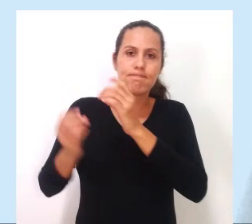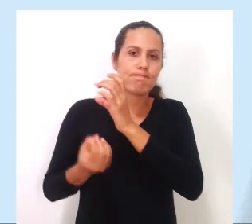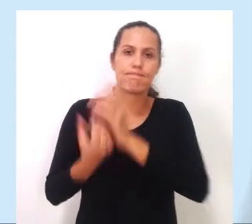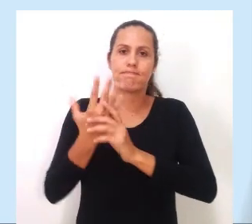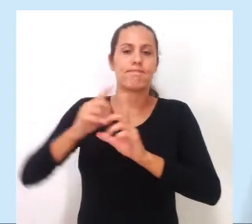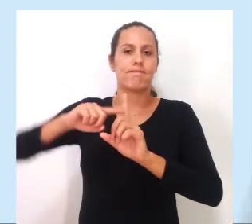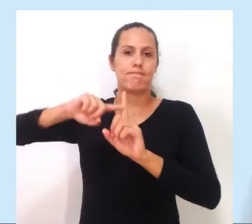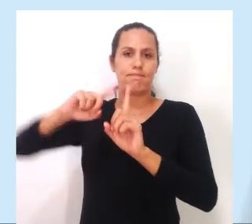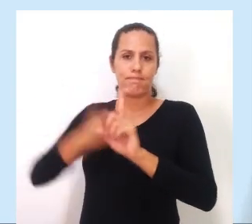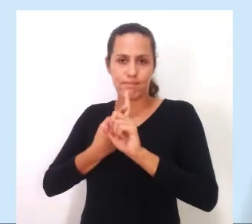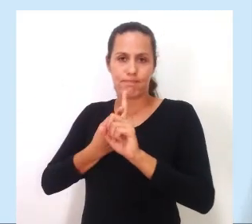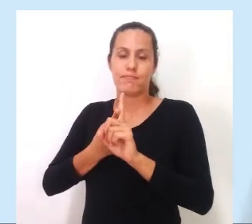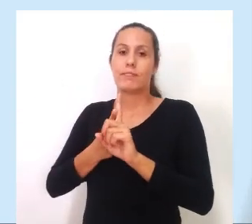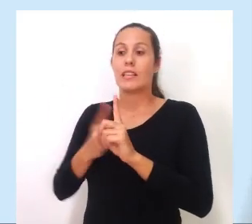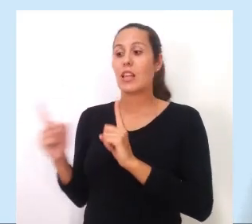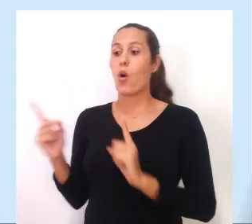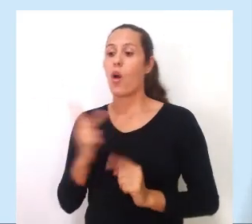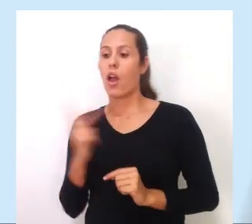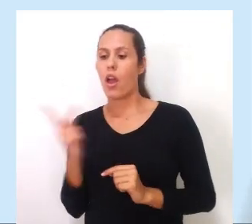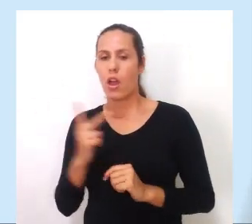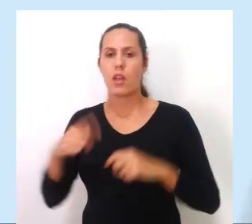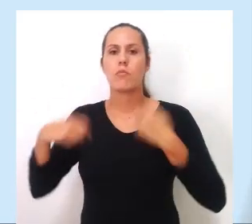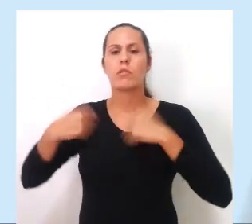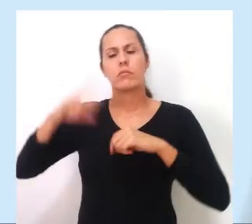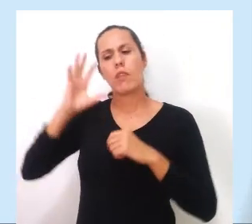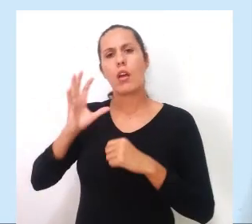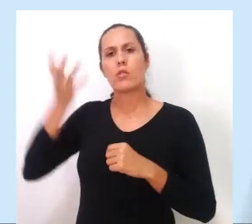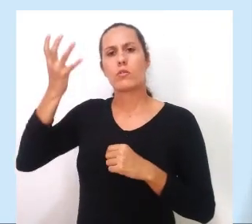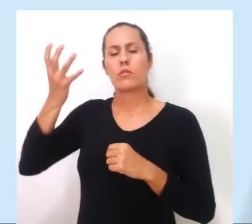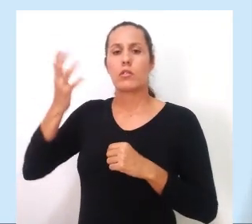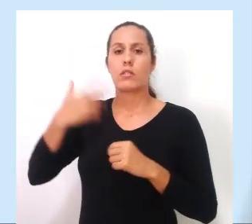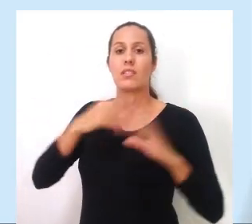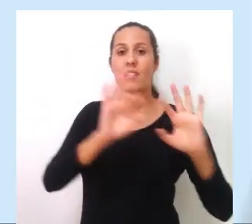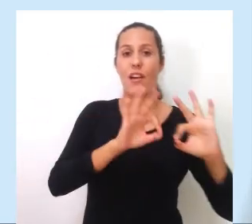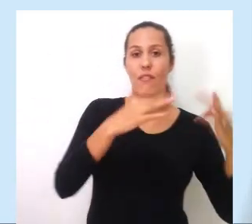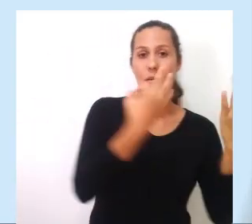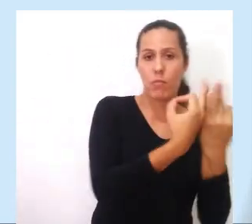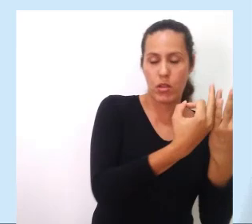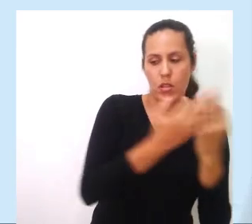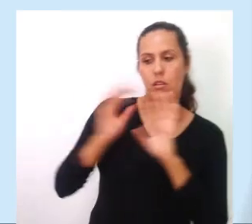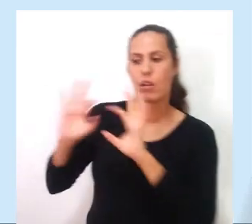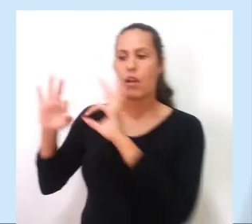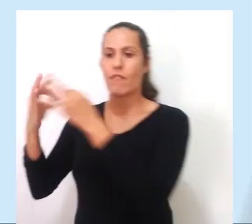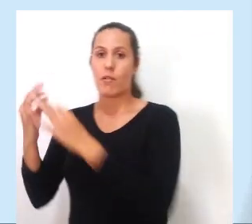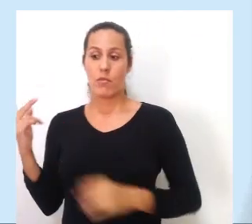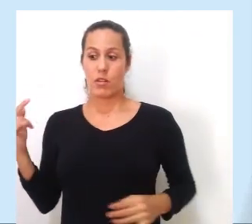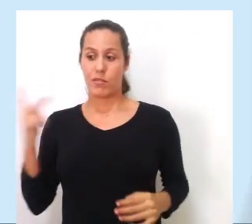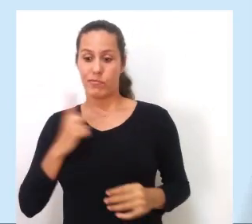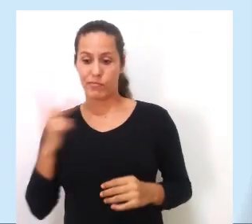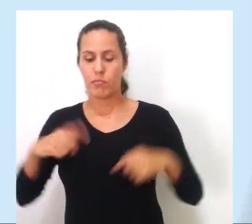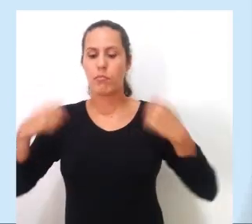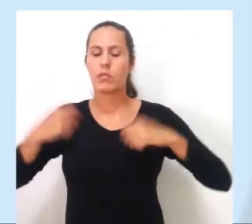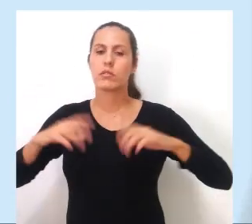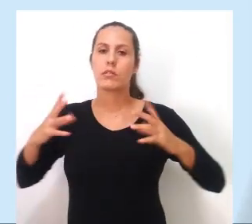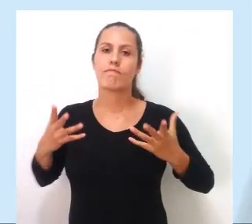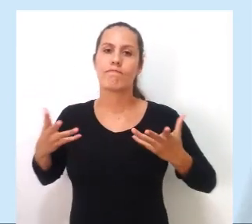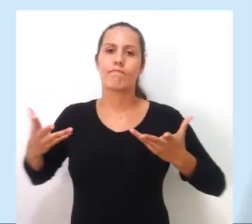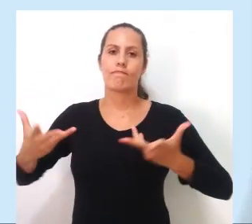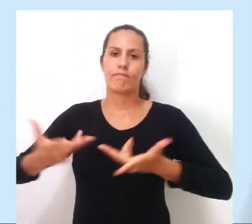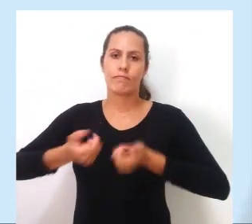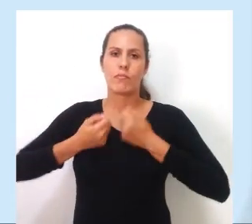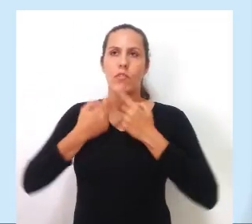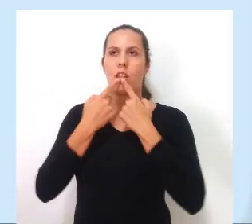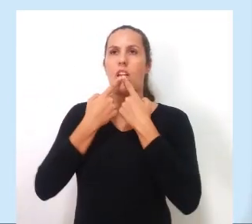em relação às queixas, é necessário que os pais acolham, né, em